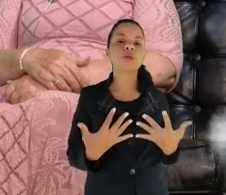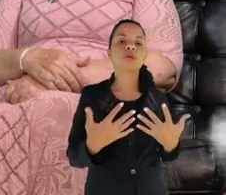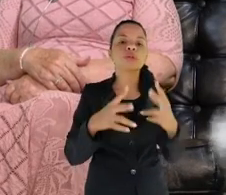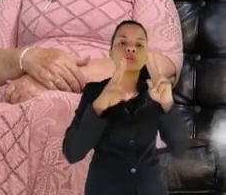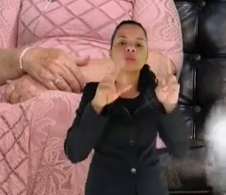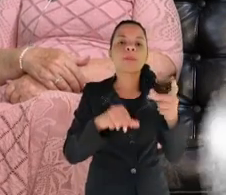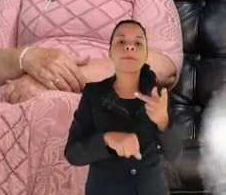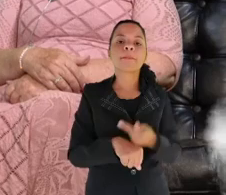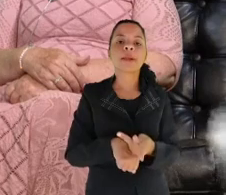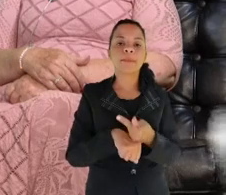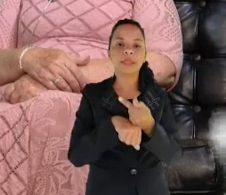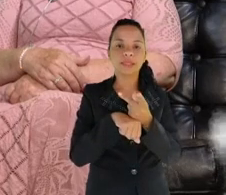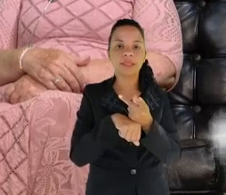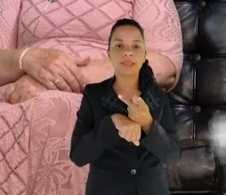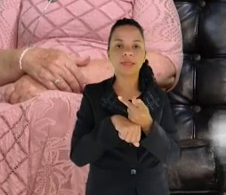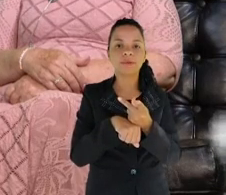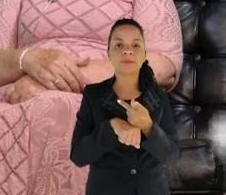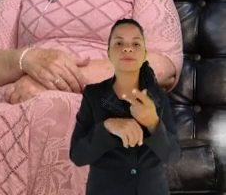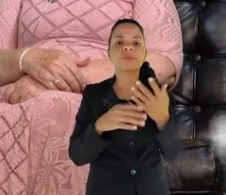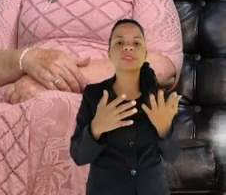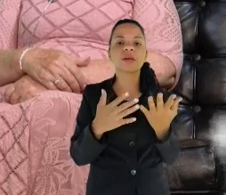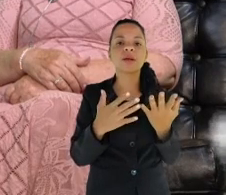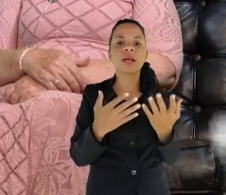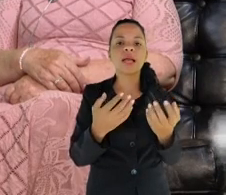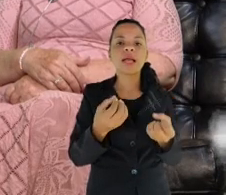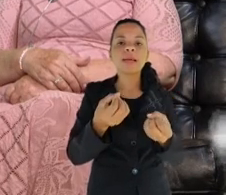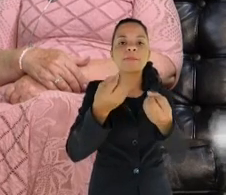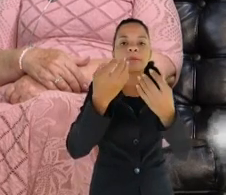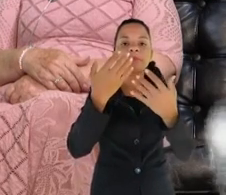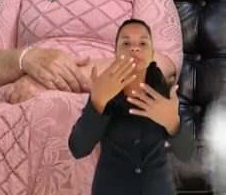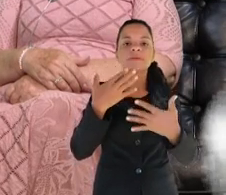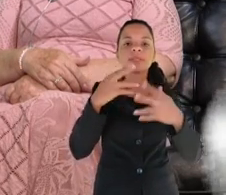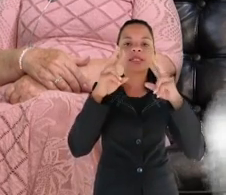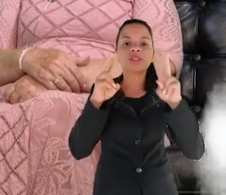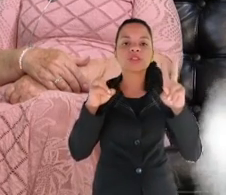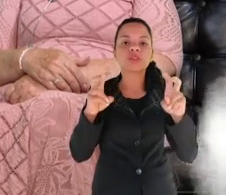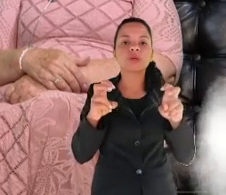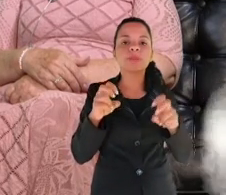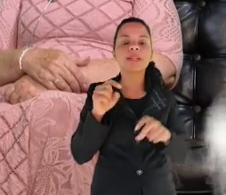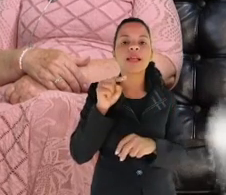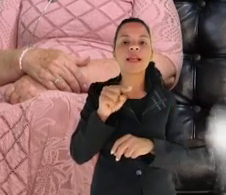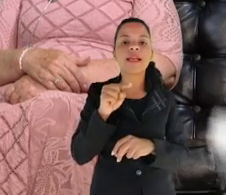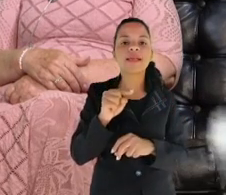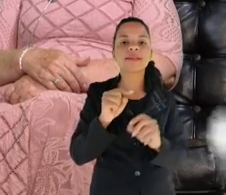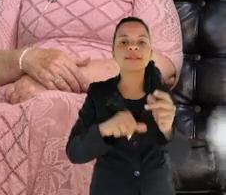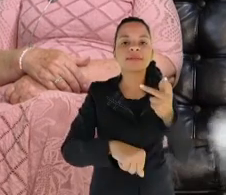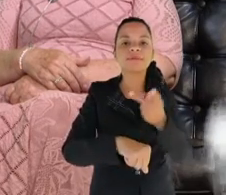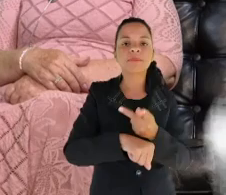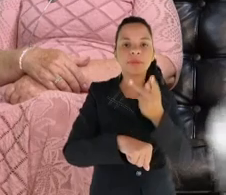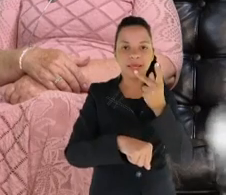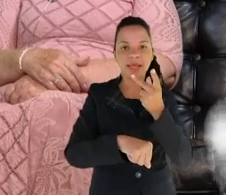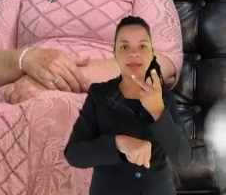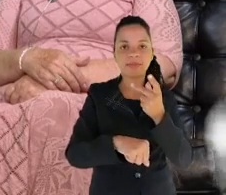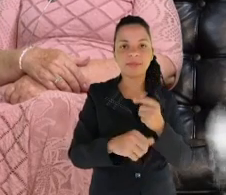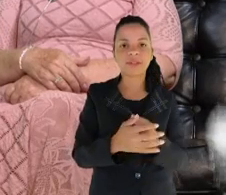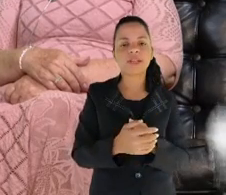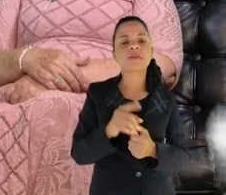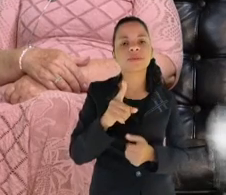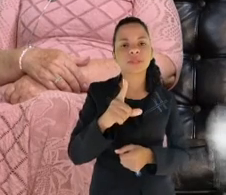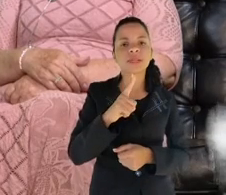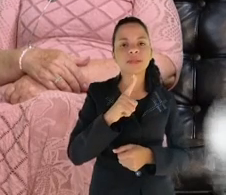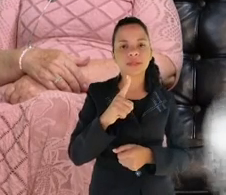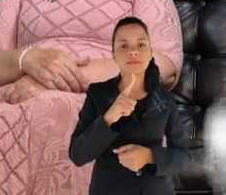gostaria que a senhora nos contasse um pouco sobre esses prêmios, que a senhora é conhecida nacional e internacionalmente.